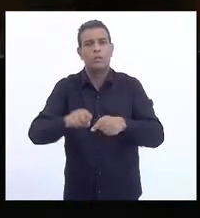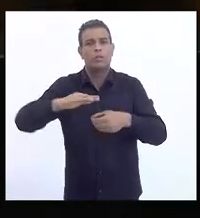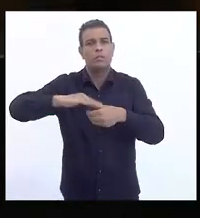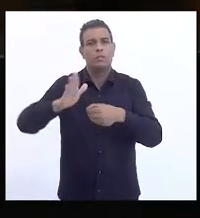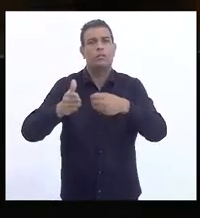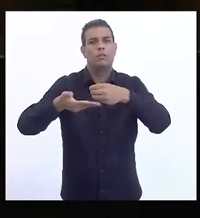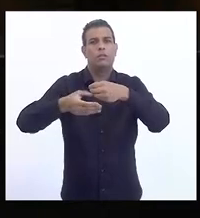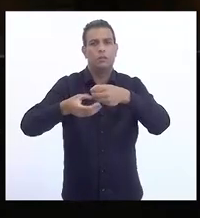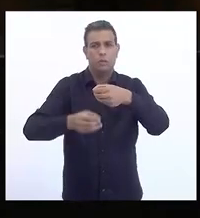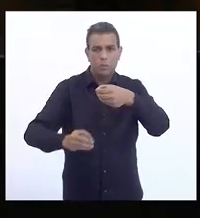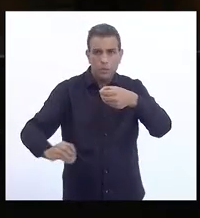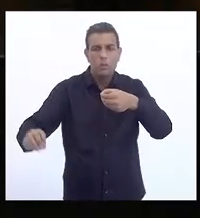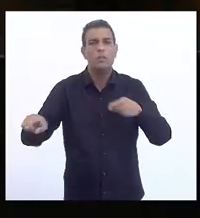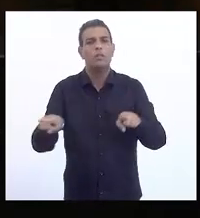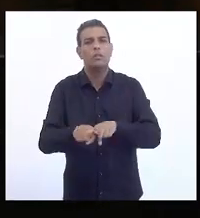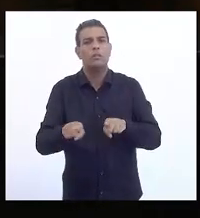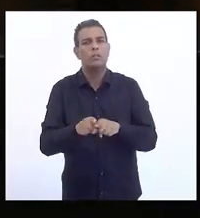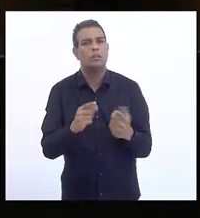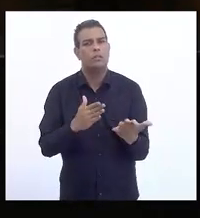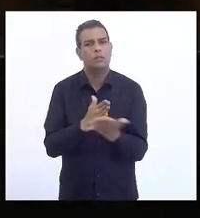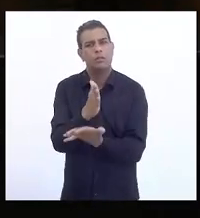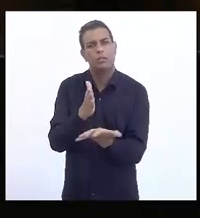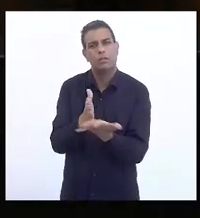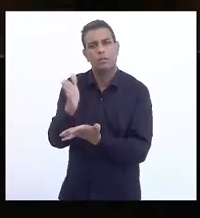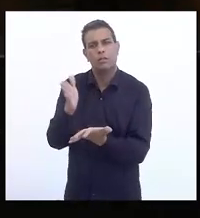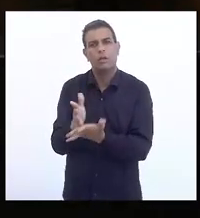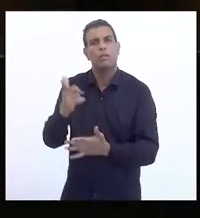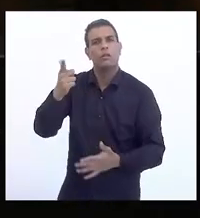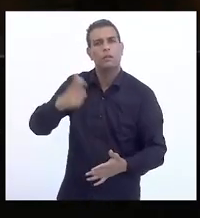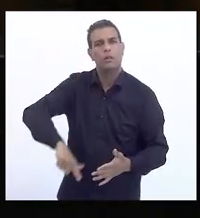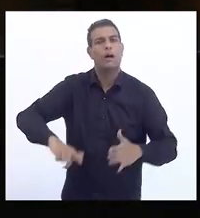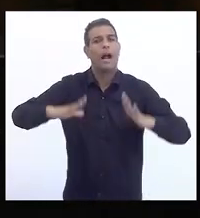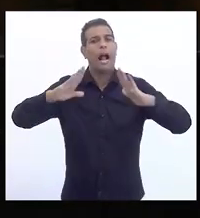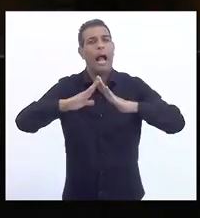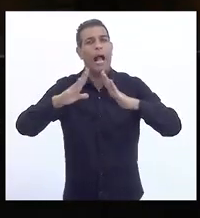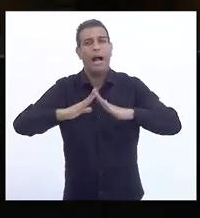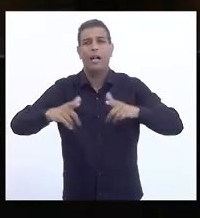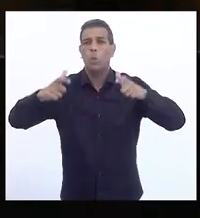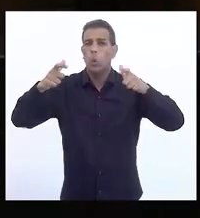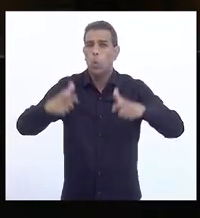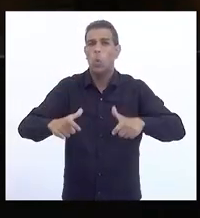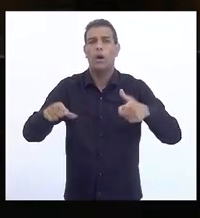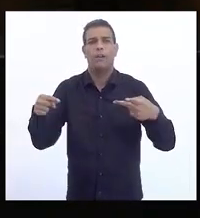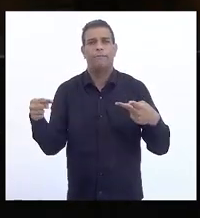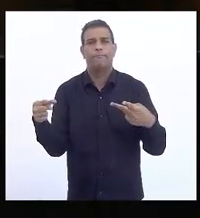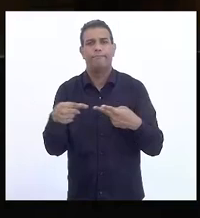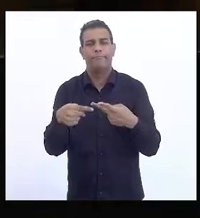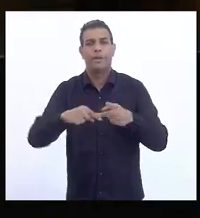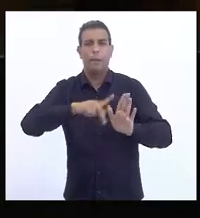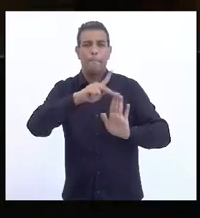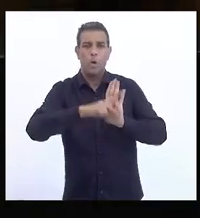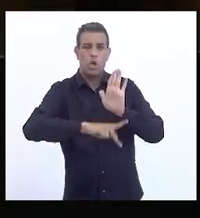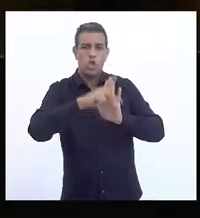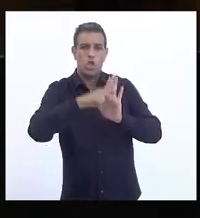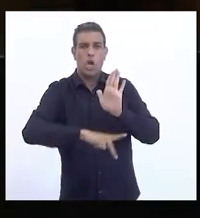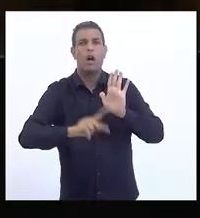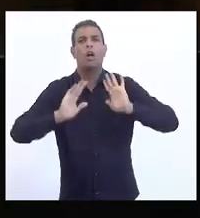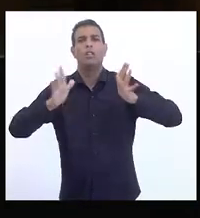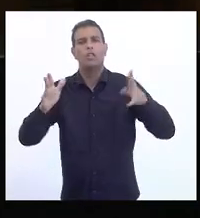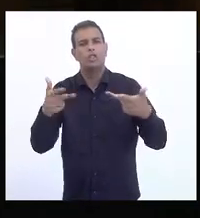saneamento, em, repito, casa para quem precisa. O projeto